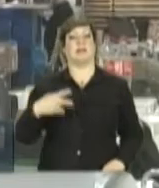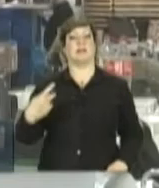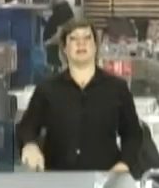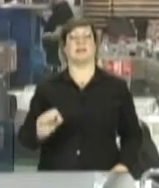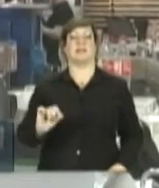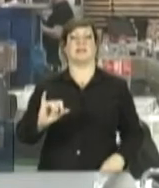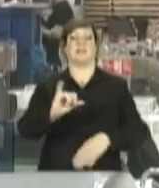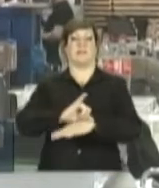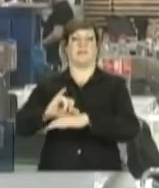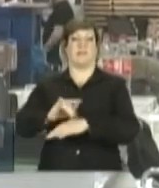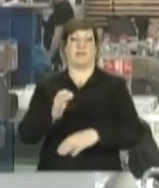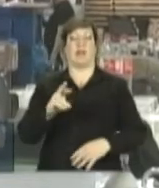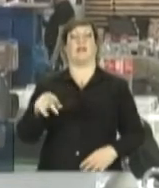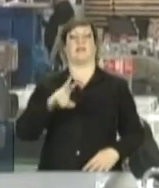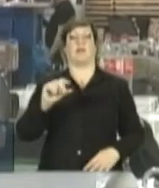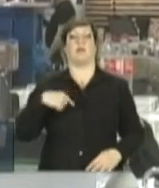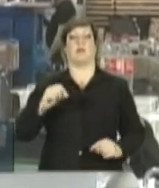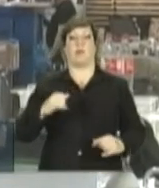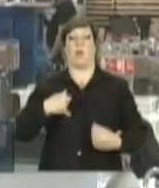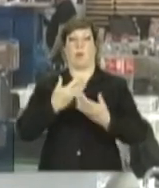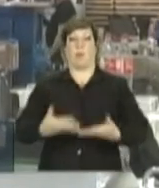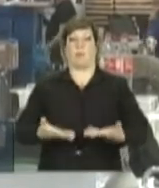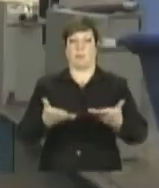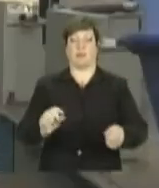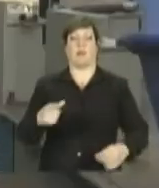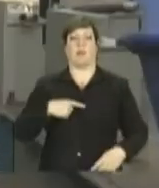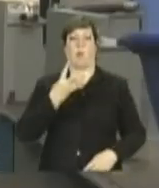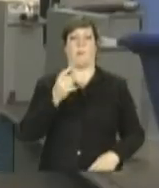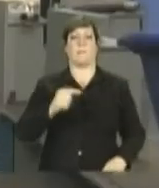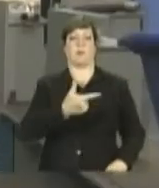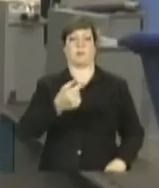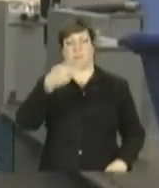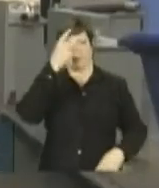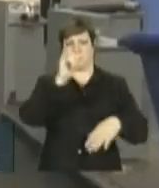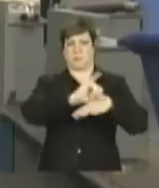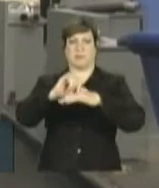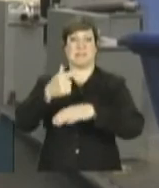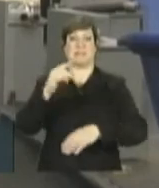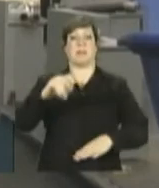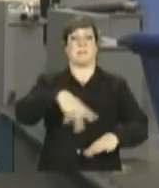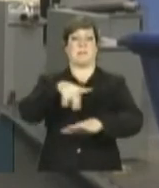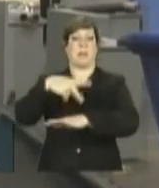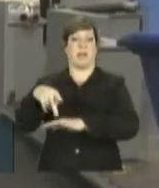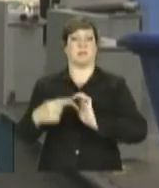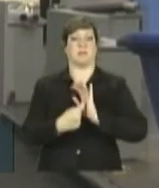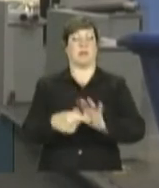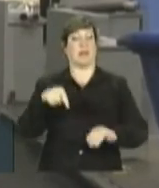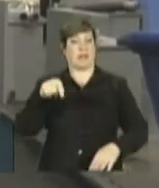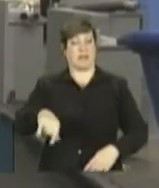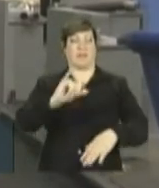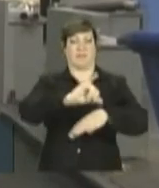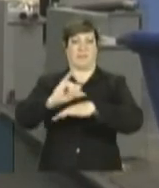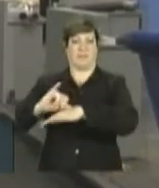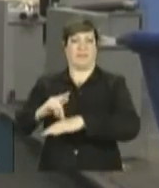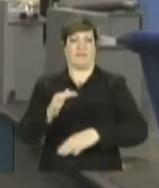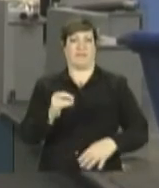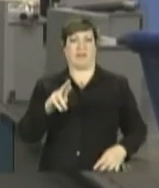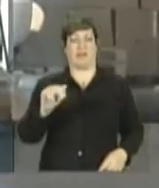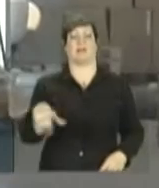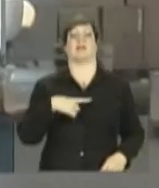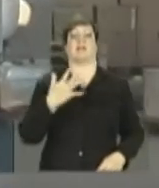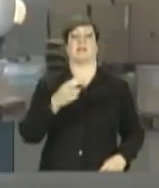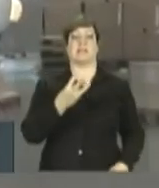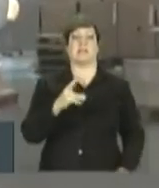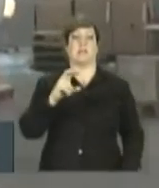da qual vão participar mais de 4.200 expositores de 70 países. Estima-se que a feira vai ser visitada por cerca de